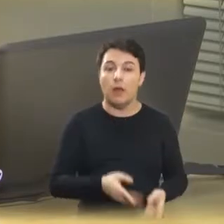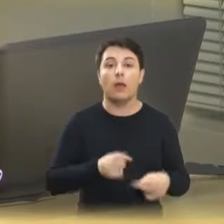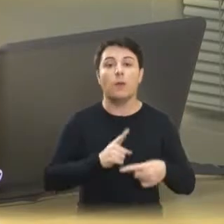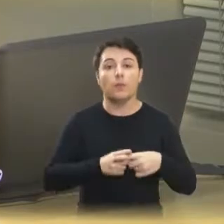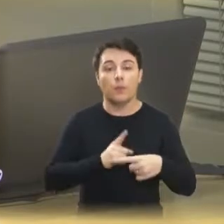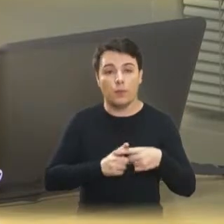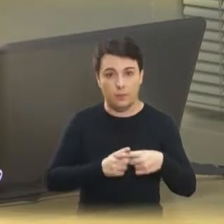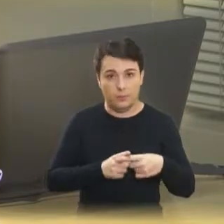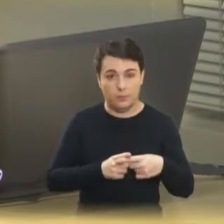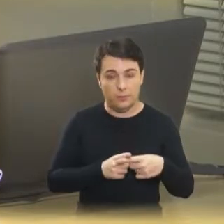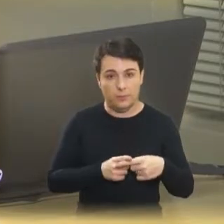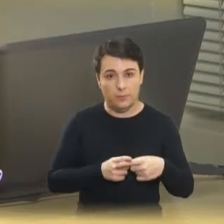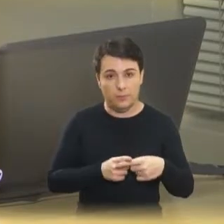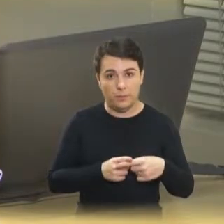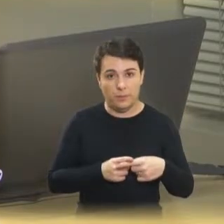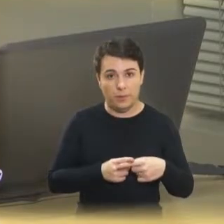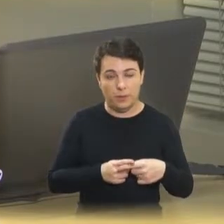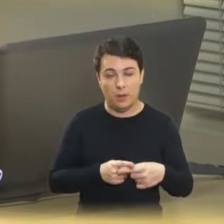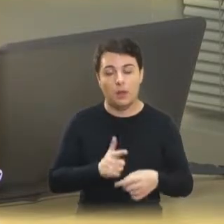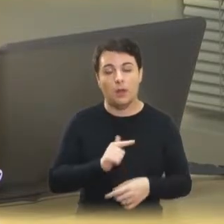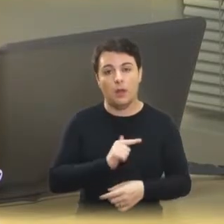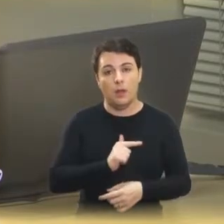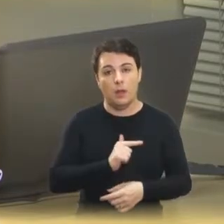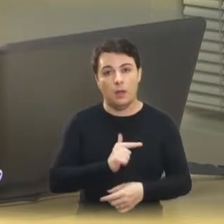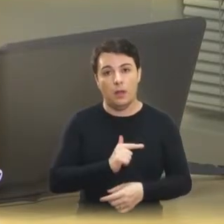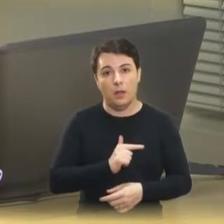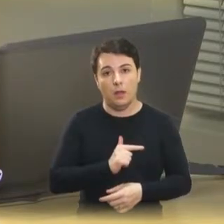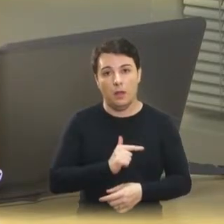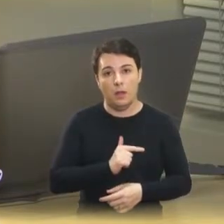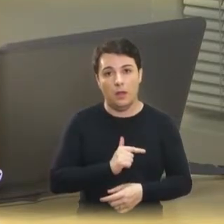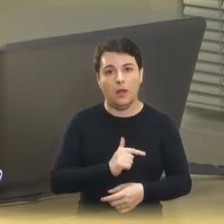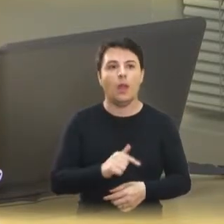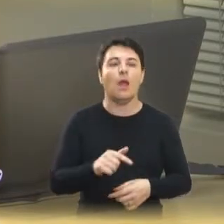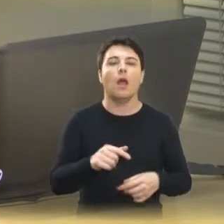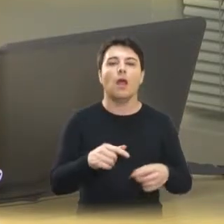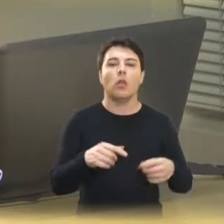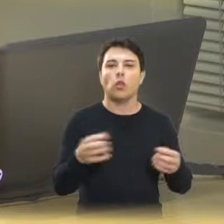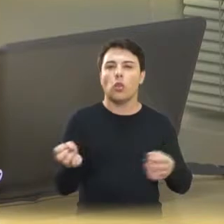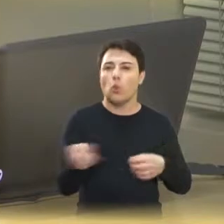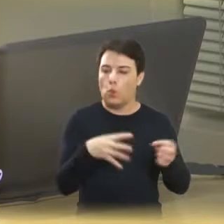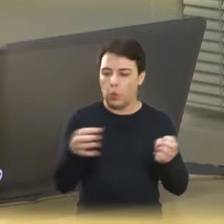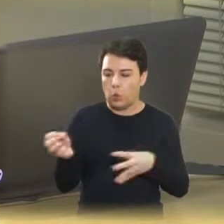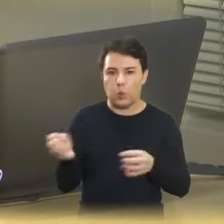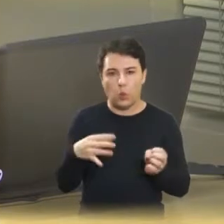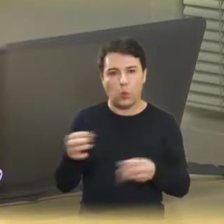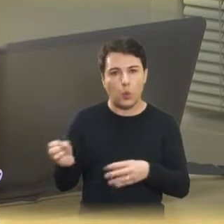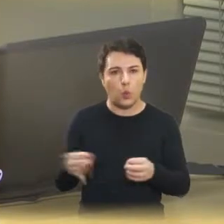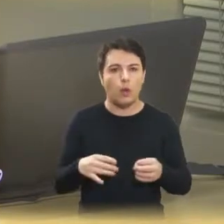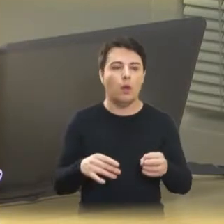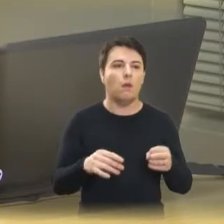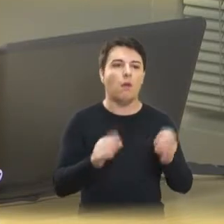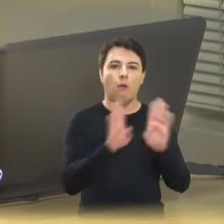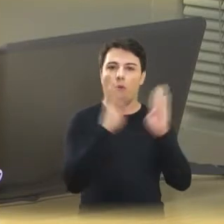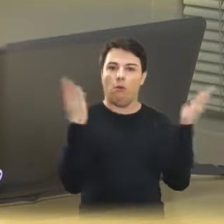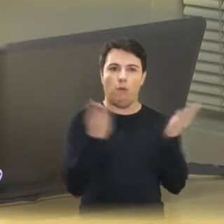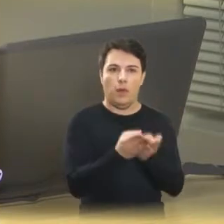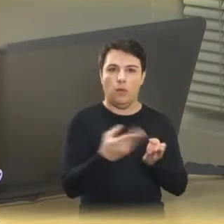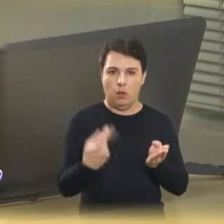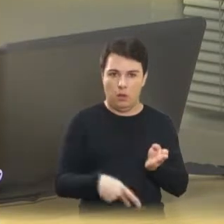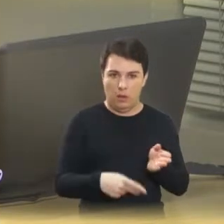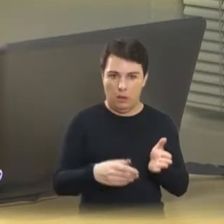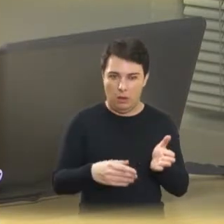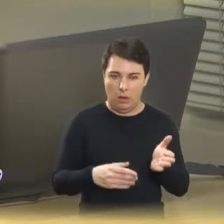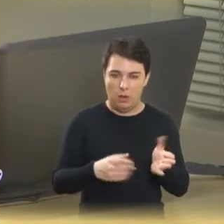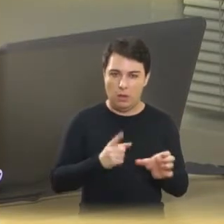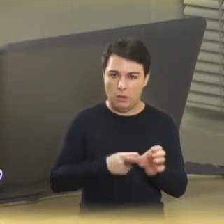tivesse um número absurdo de loteamentos sendo aprovados na cidade? Não.